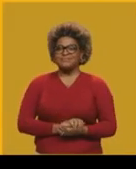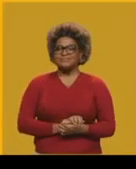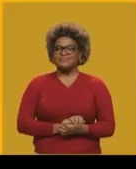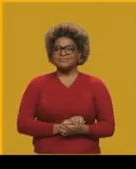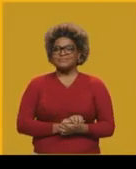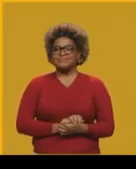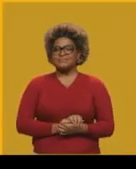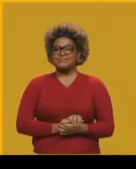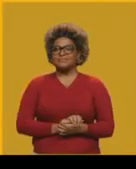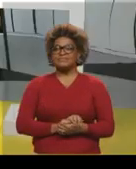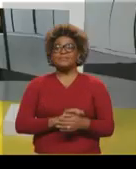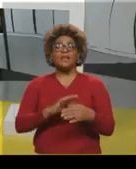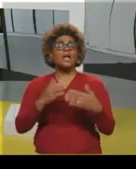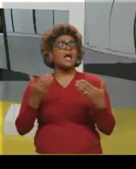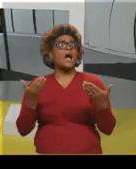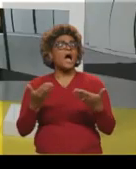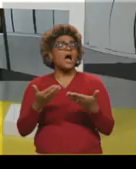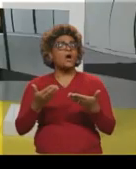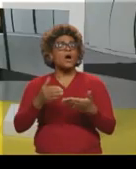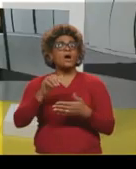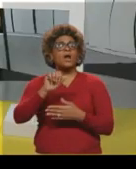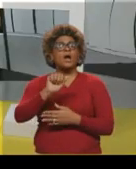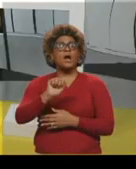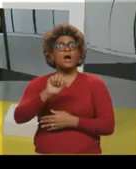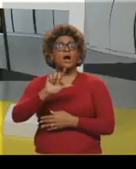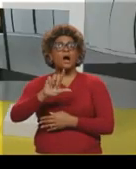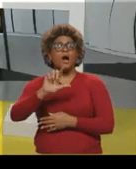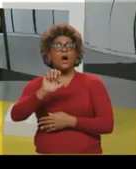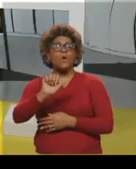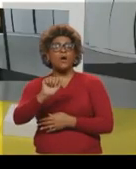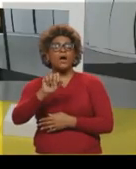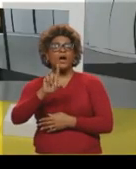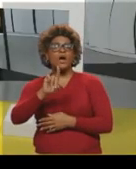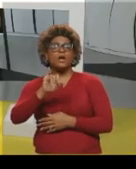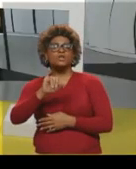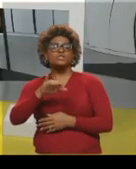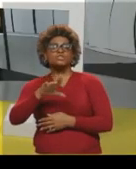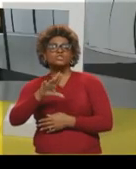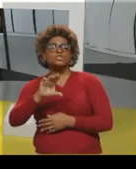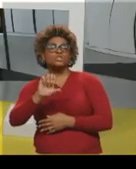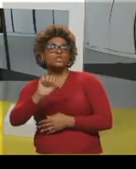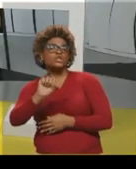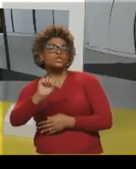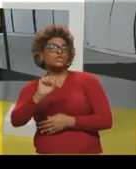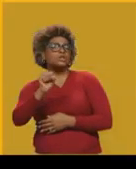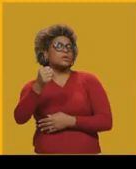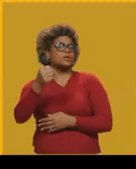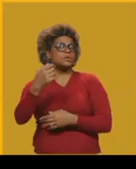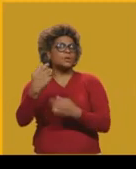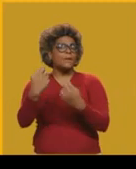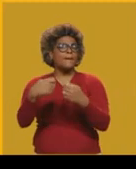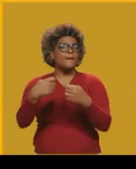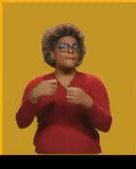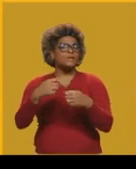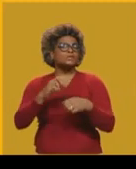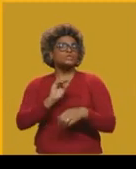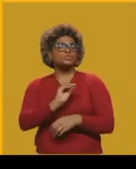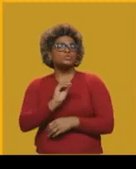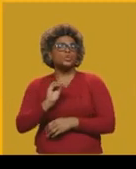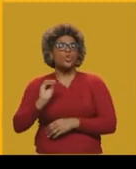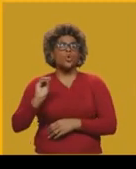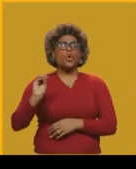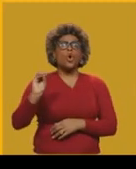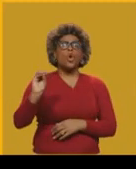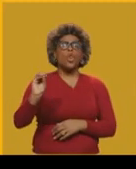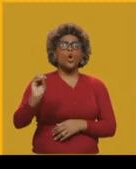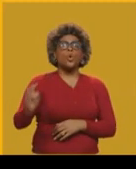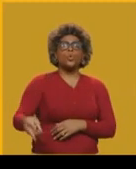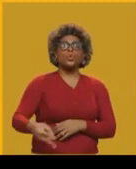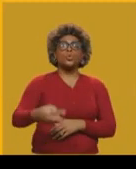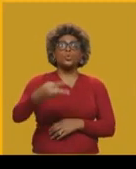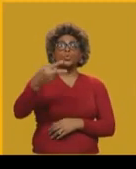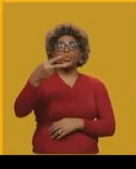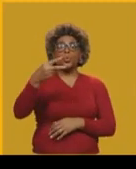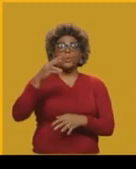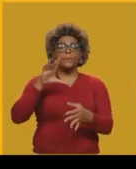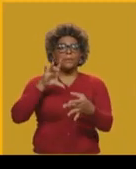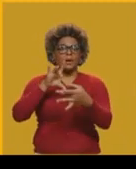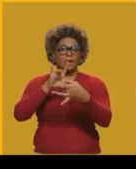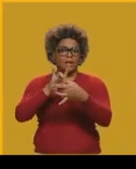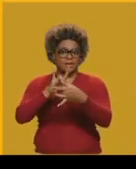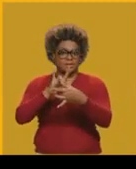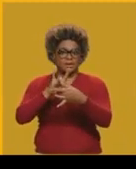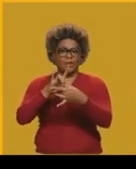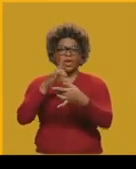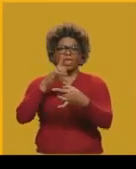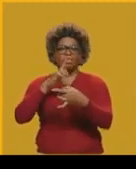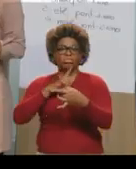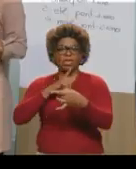os alcadienos? Os alcadienos, você precisa colocar então a dupla ligação. Então, aqui ele fala do